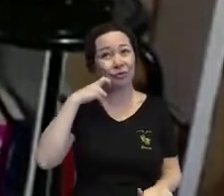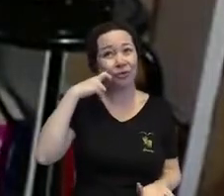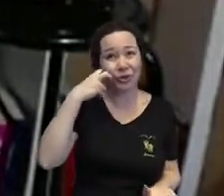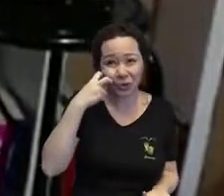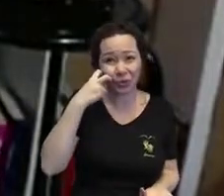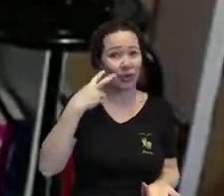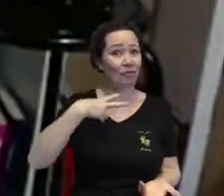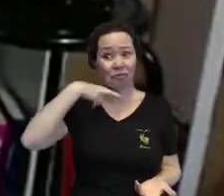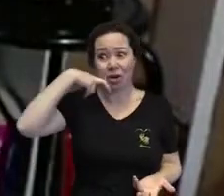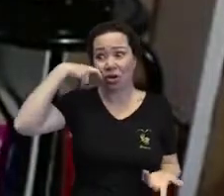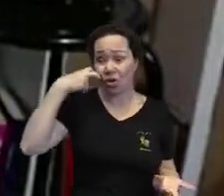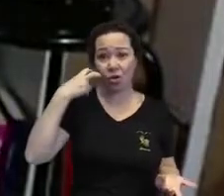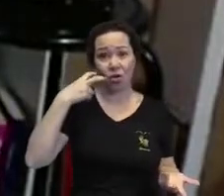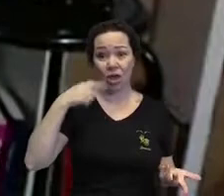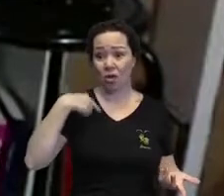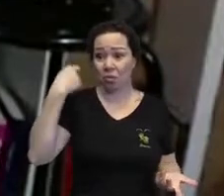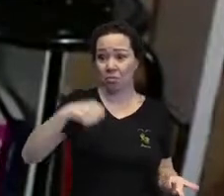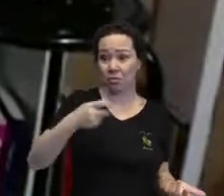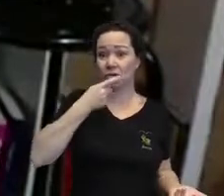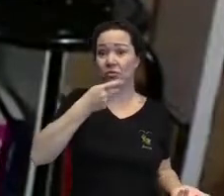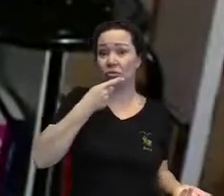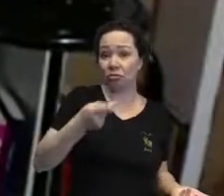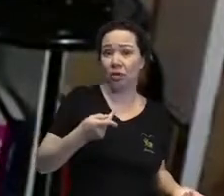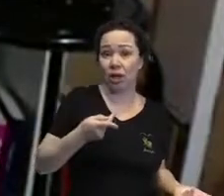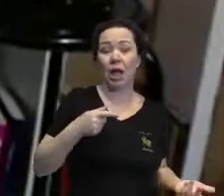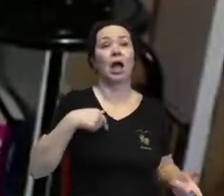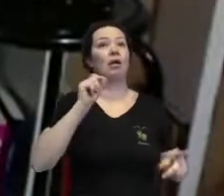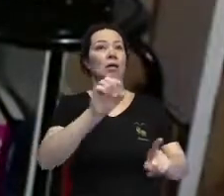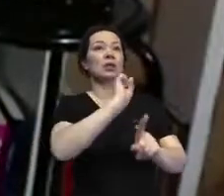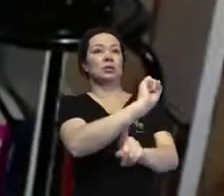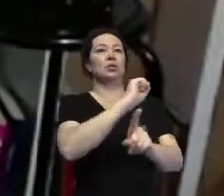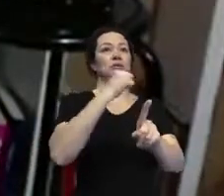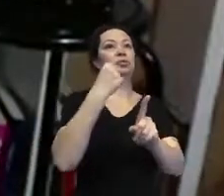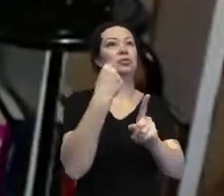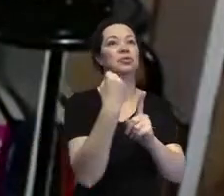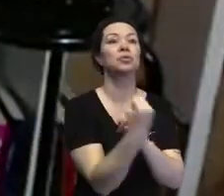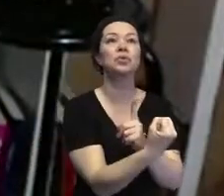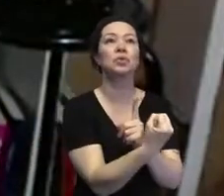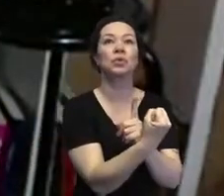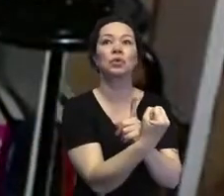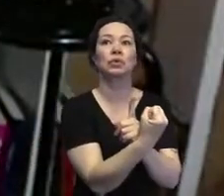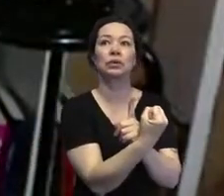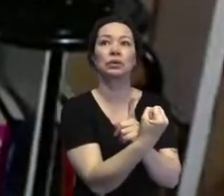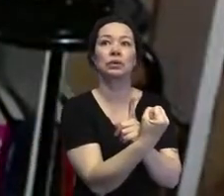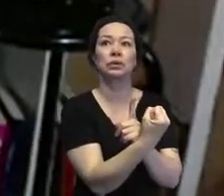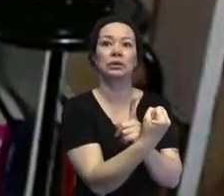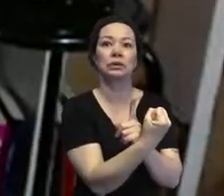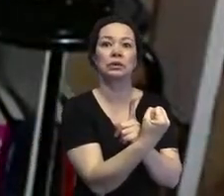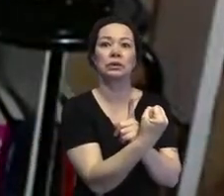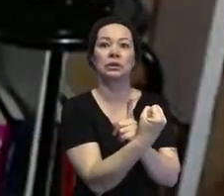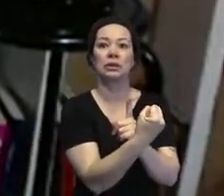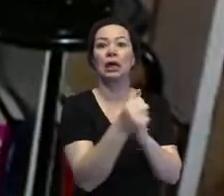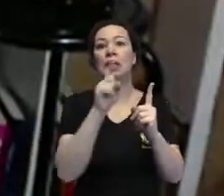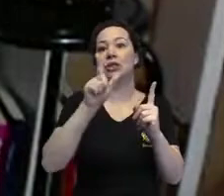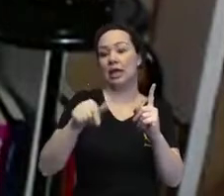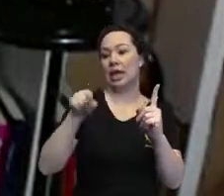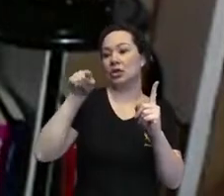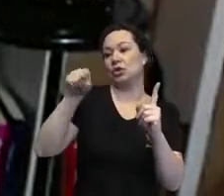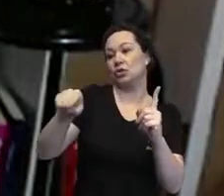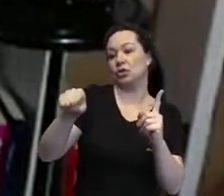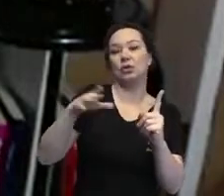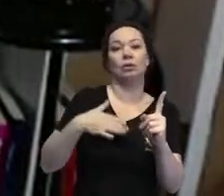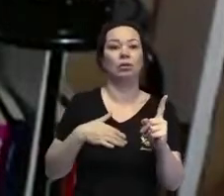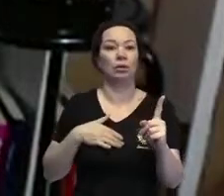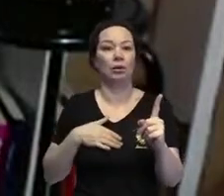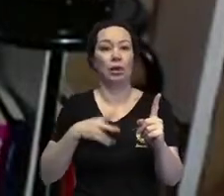é tão vergonhoso quando eu preciso dizer que a sociedade é solidária, como se isso